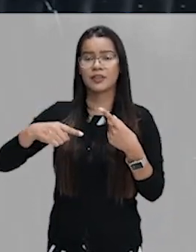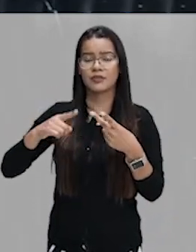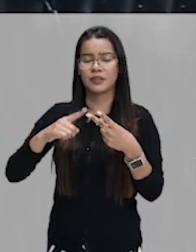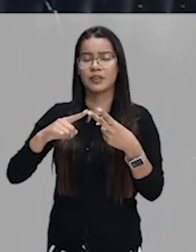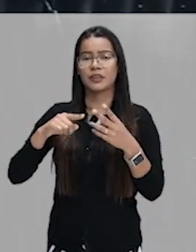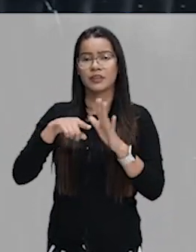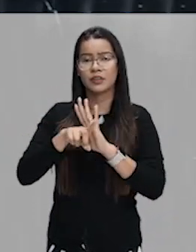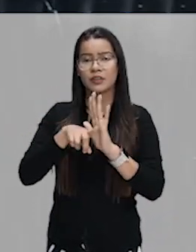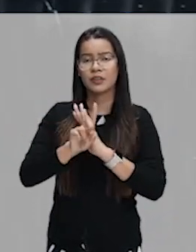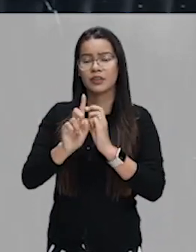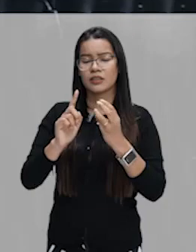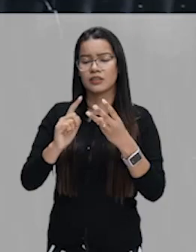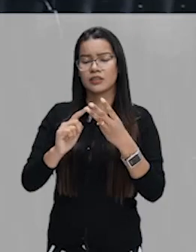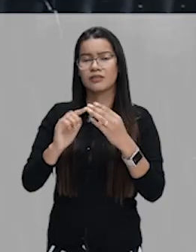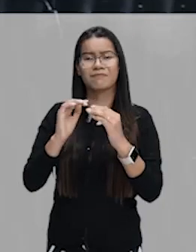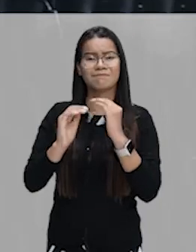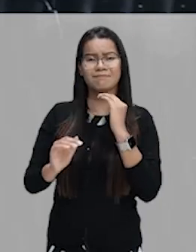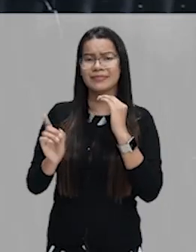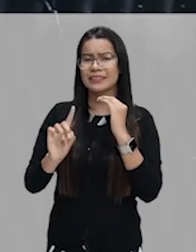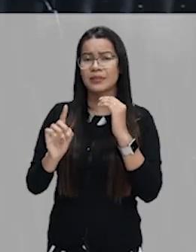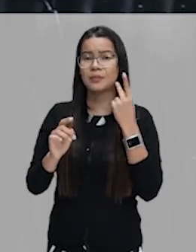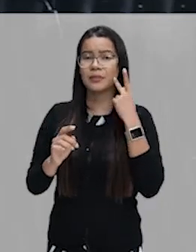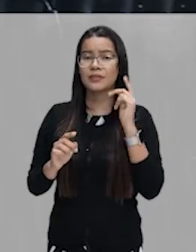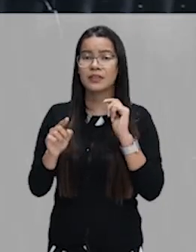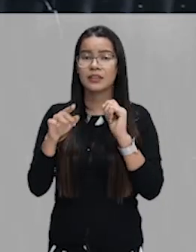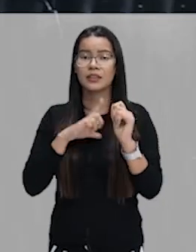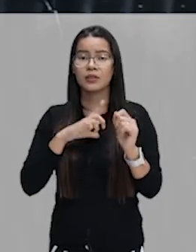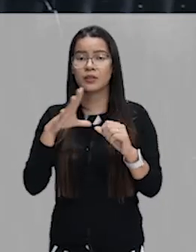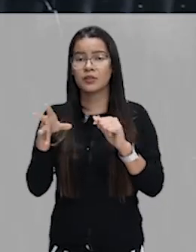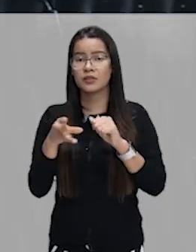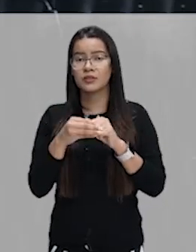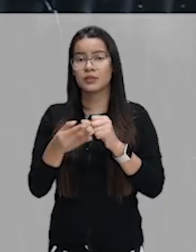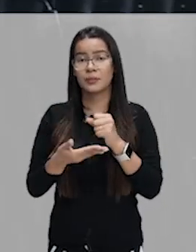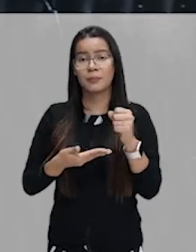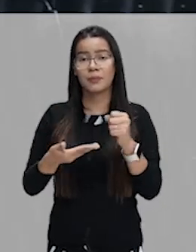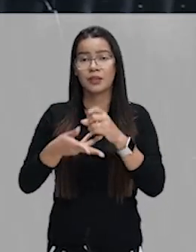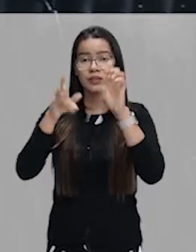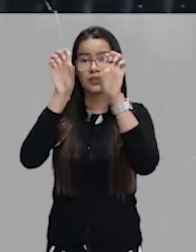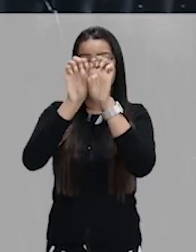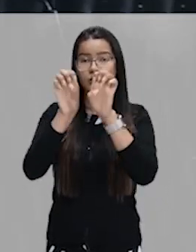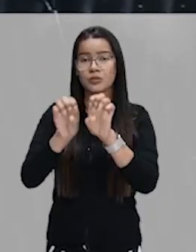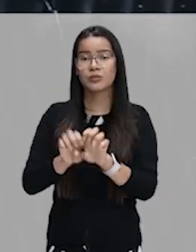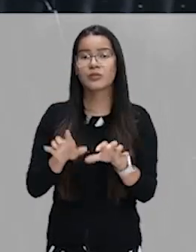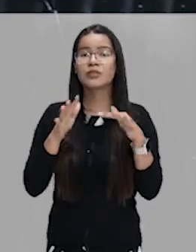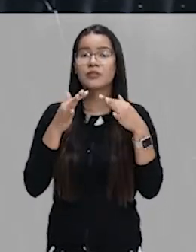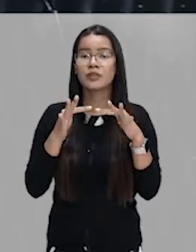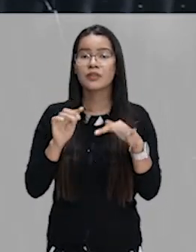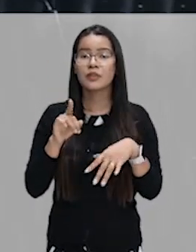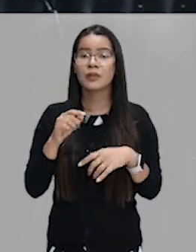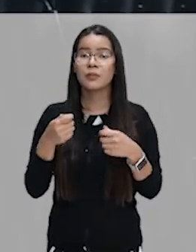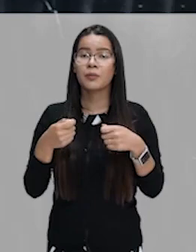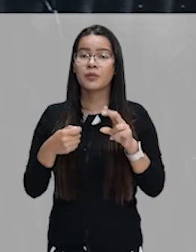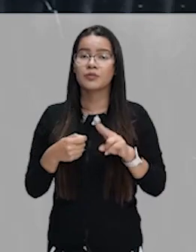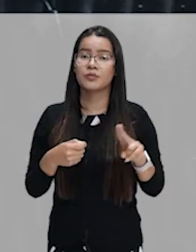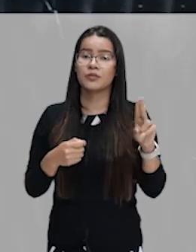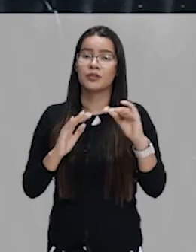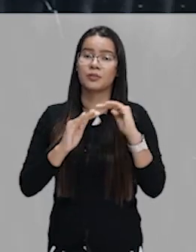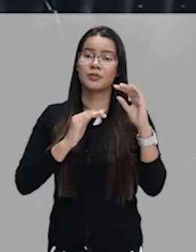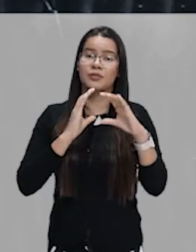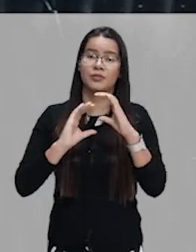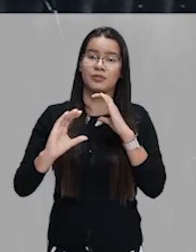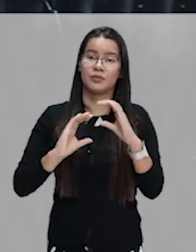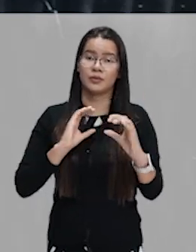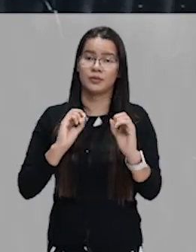para você ter o conhecimento básico das estruturas de sentenças que você pode utilizar em um processo de